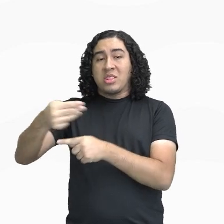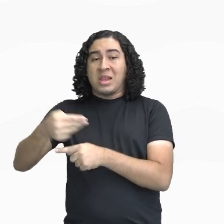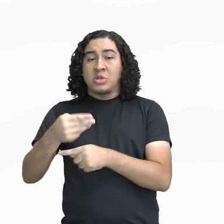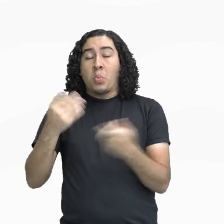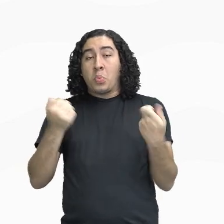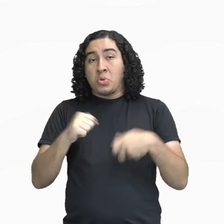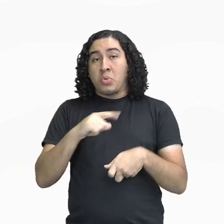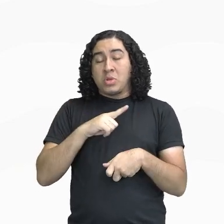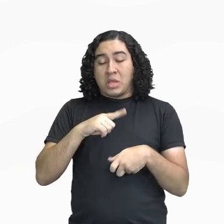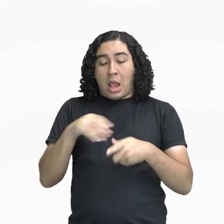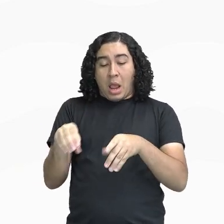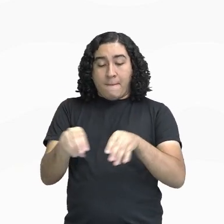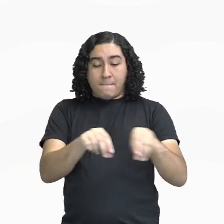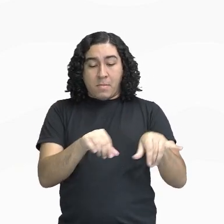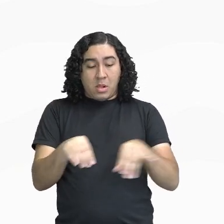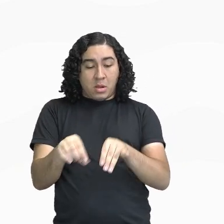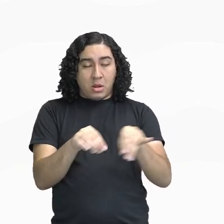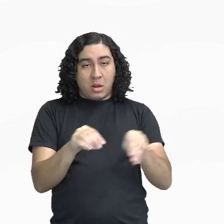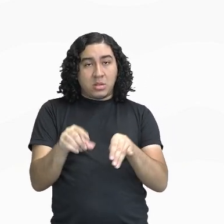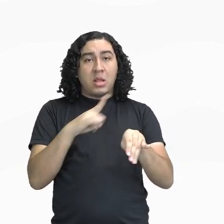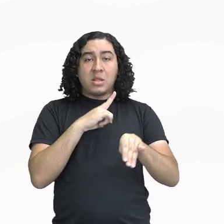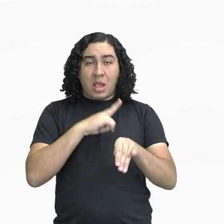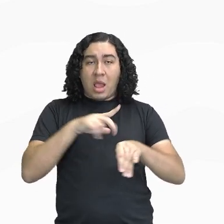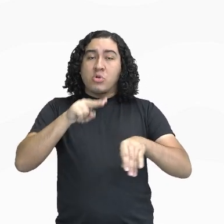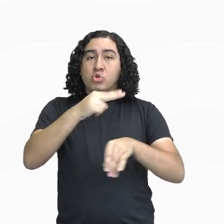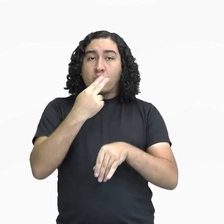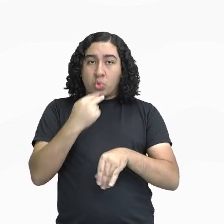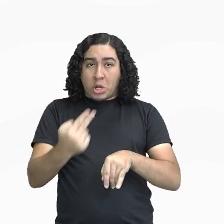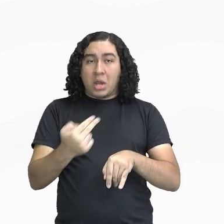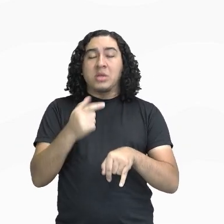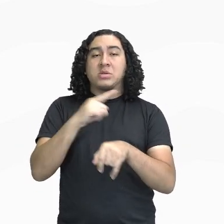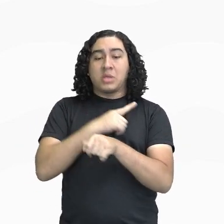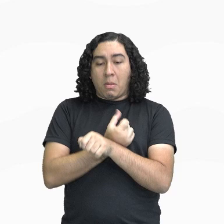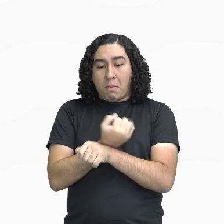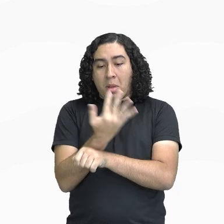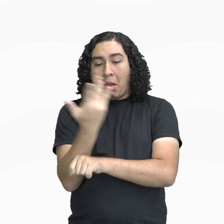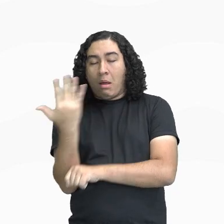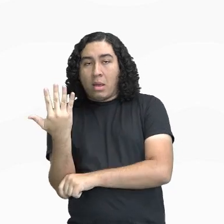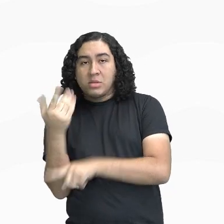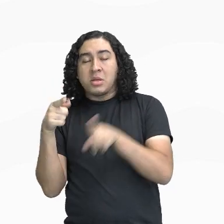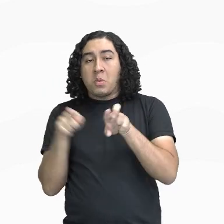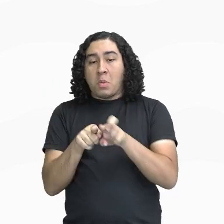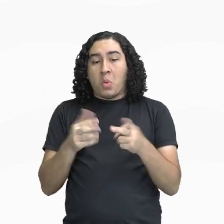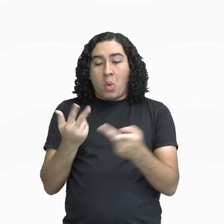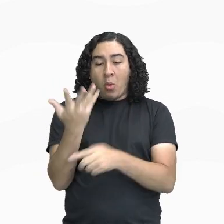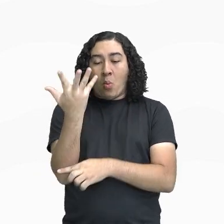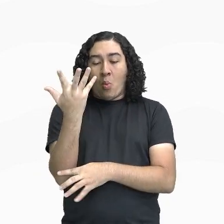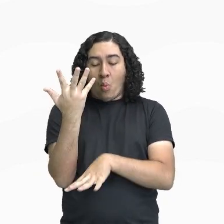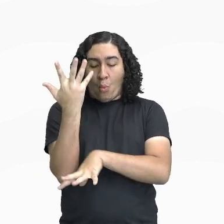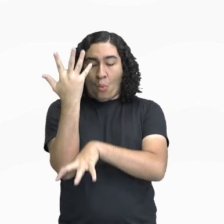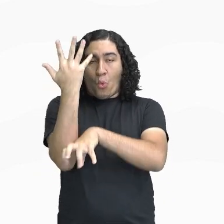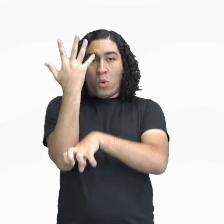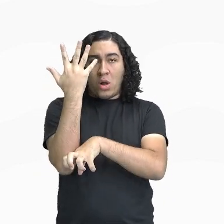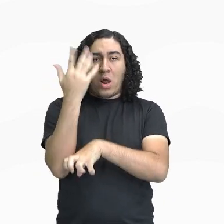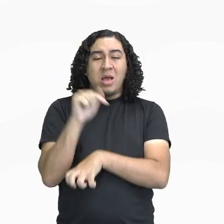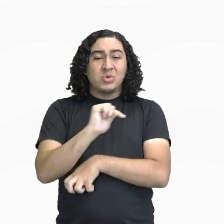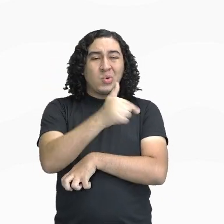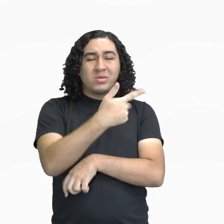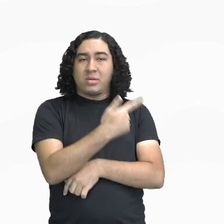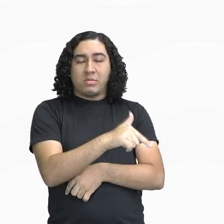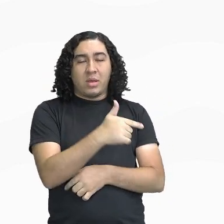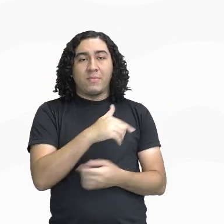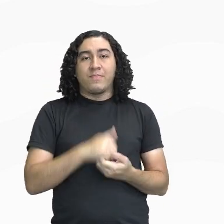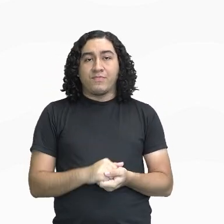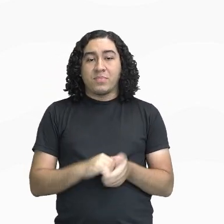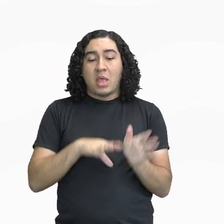estar absorvendo, as plantas vão estar ali realmente absorvendo essas substâncias, as outras elas não absorvem. E aí a